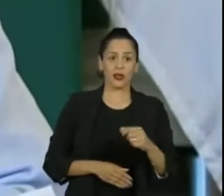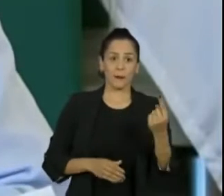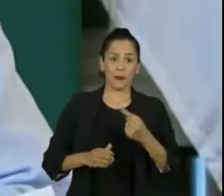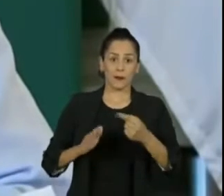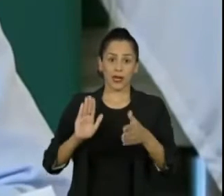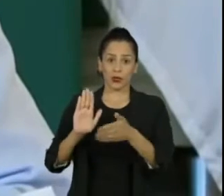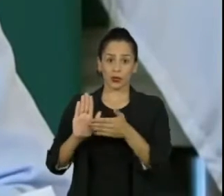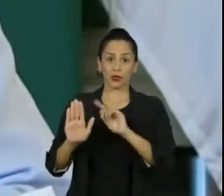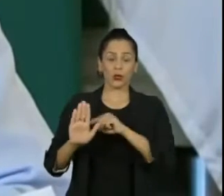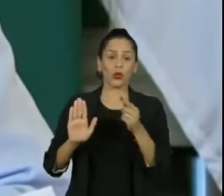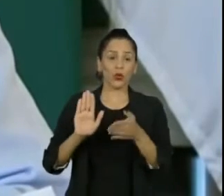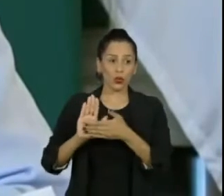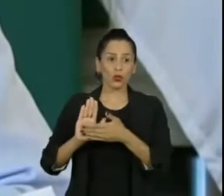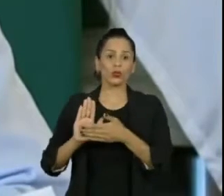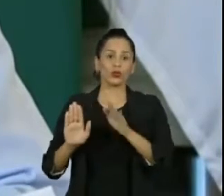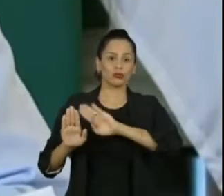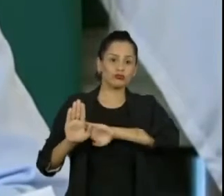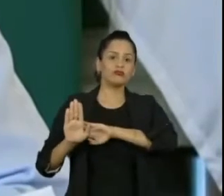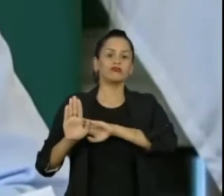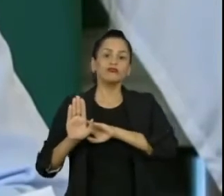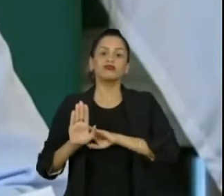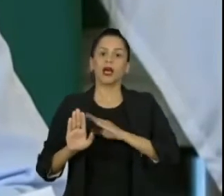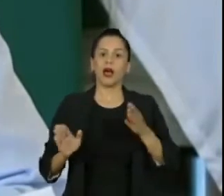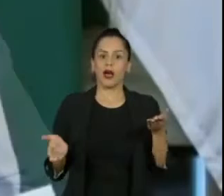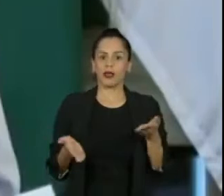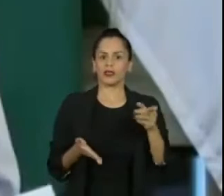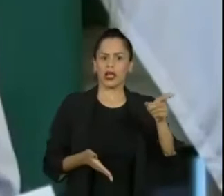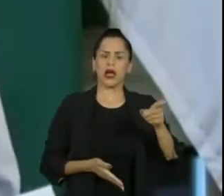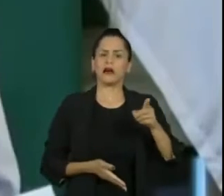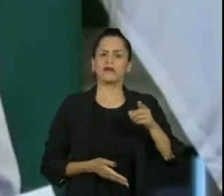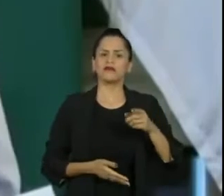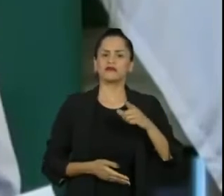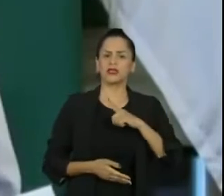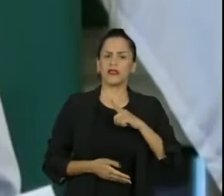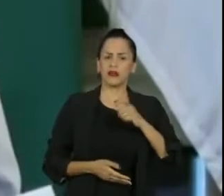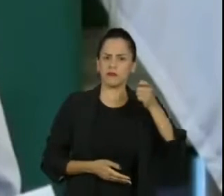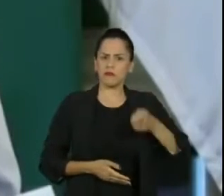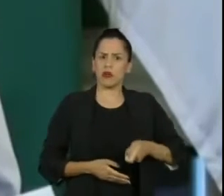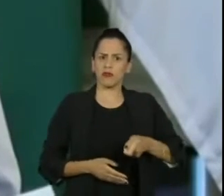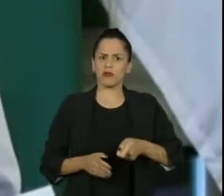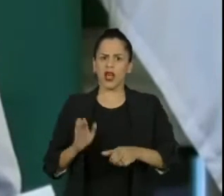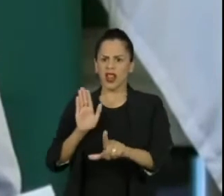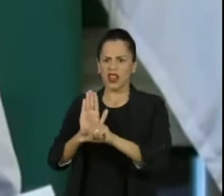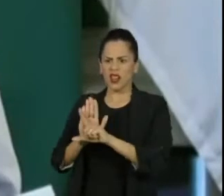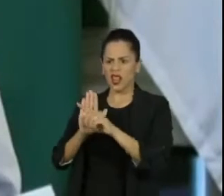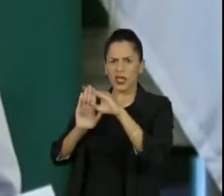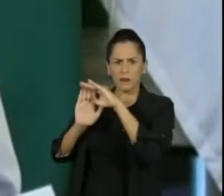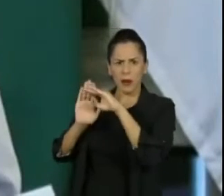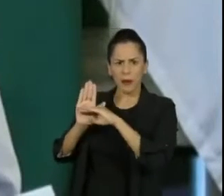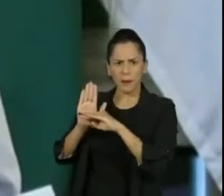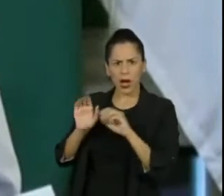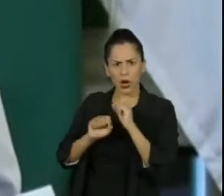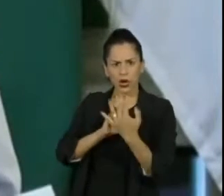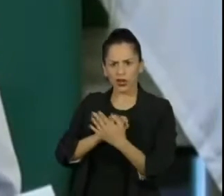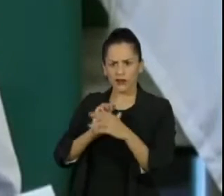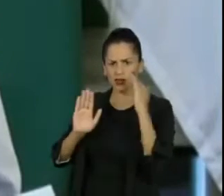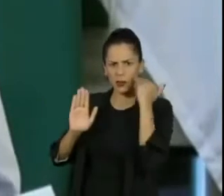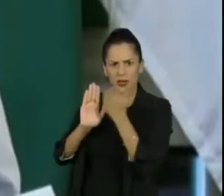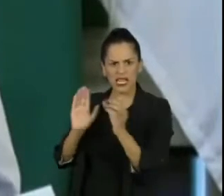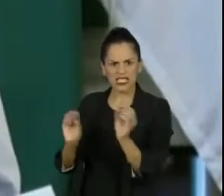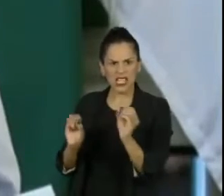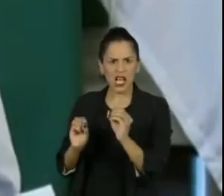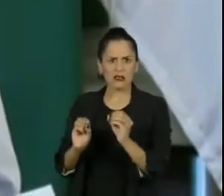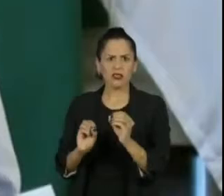bateu pesado contra os donos de bares e restaurantes que ignoram as restrições impostas diante da pandemia do coronavírus.